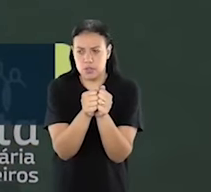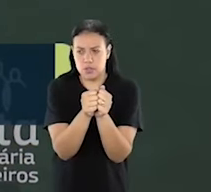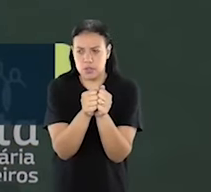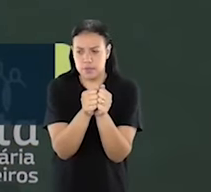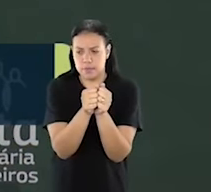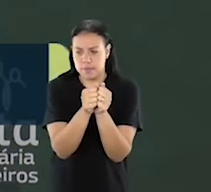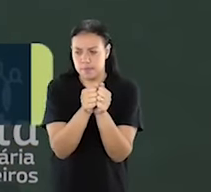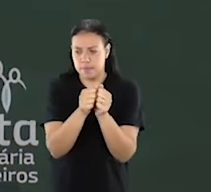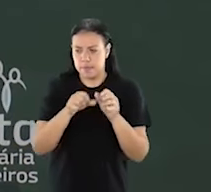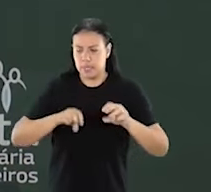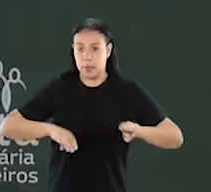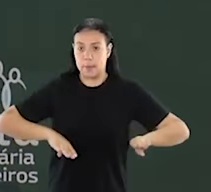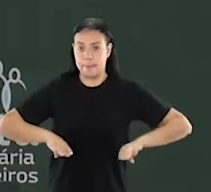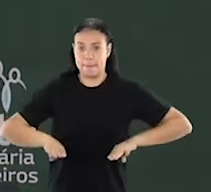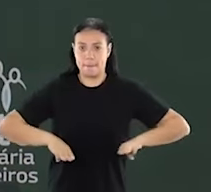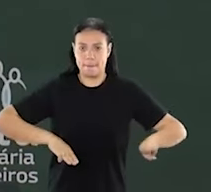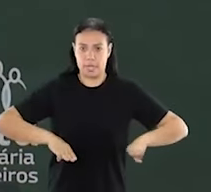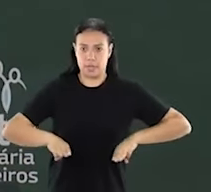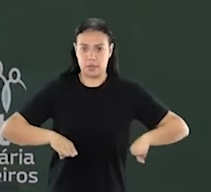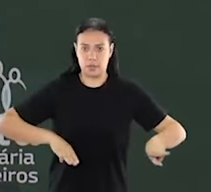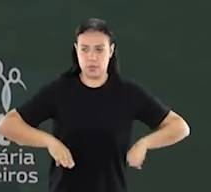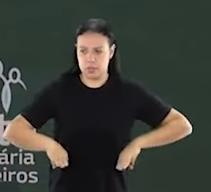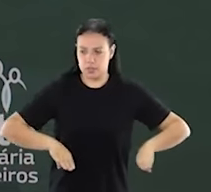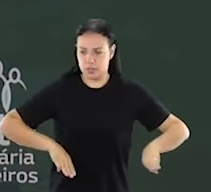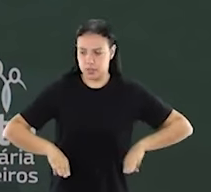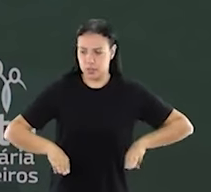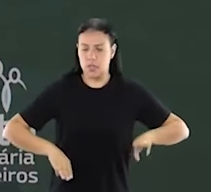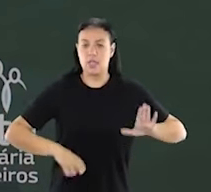Marcos capítulo 14.